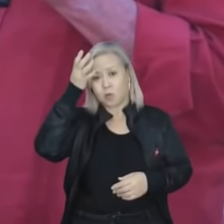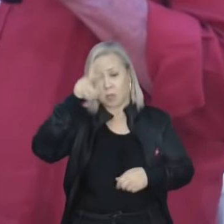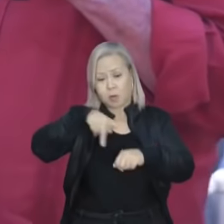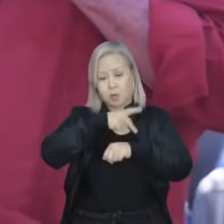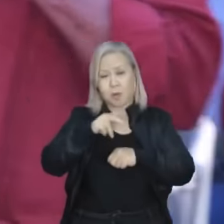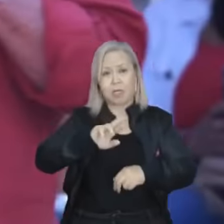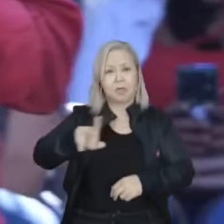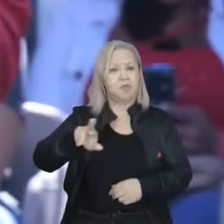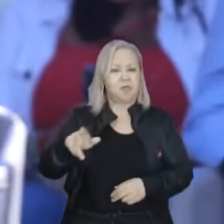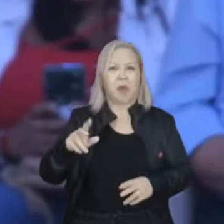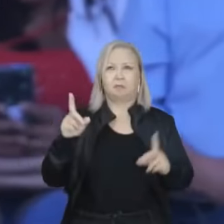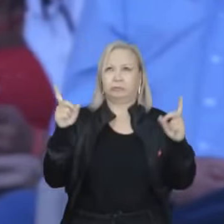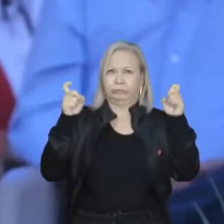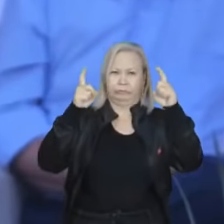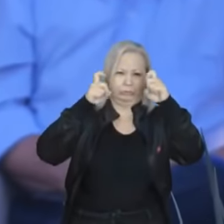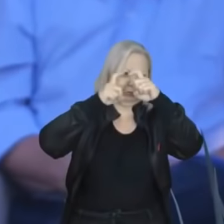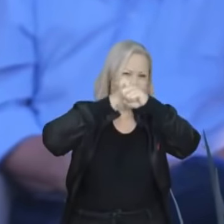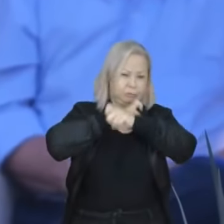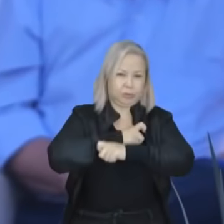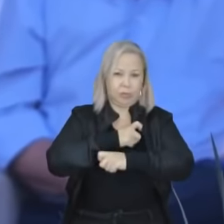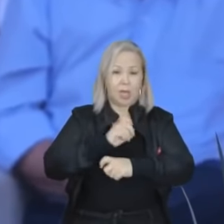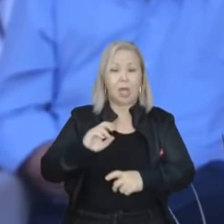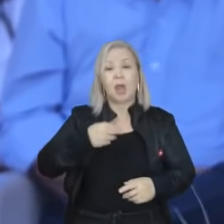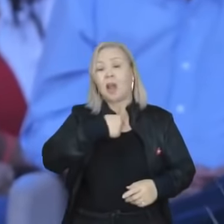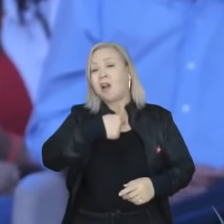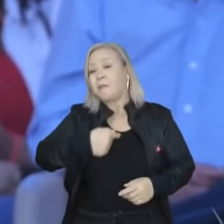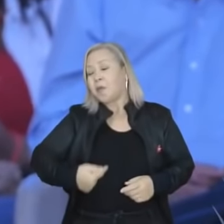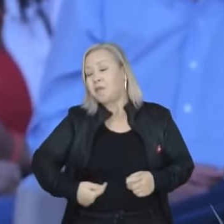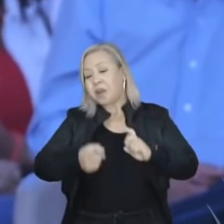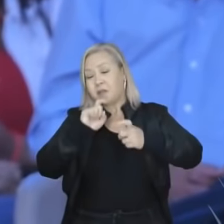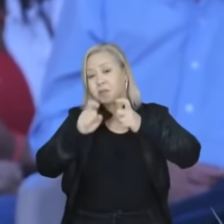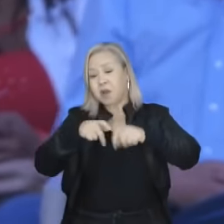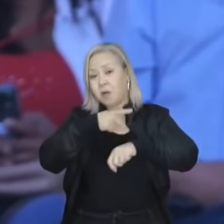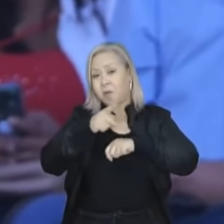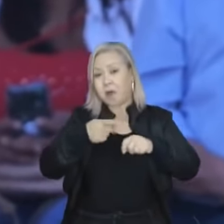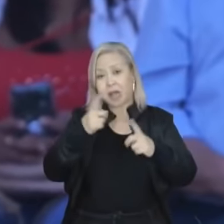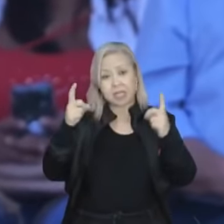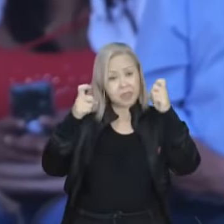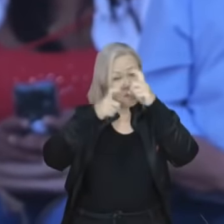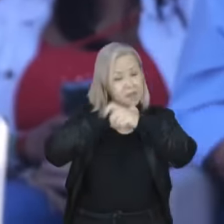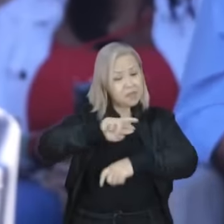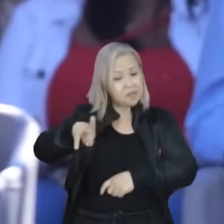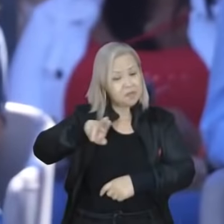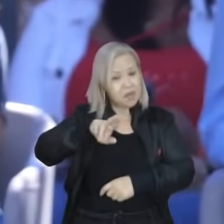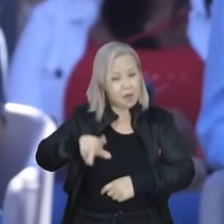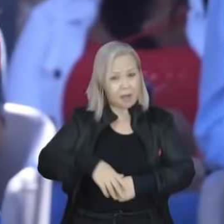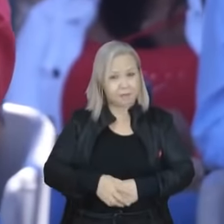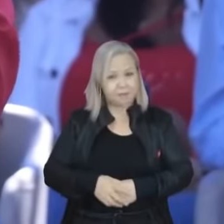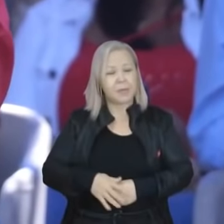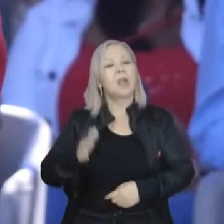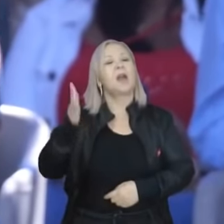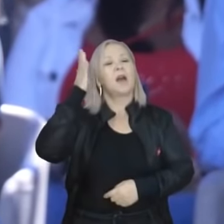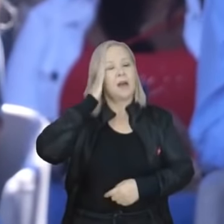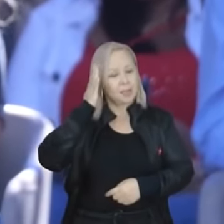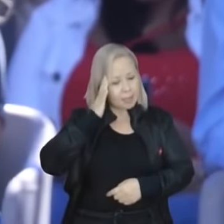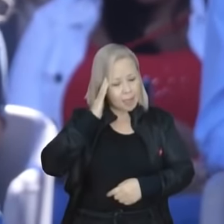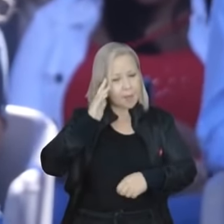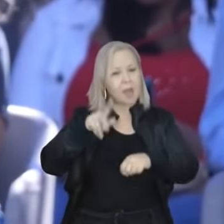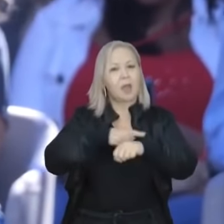difícil. Governar o país não é tão difícil. Vocês têm que saber que nós vamos pegar um país pior do que nós